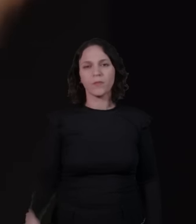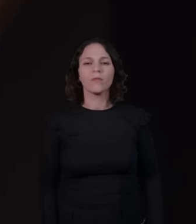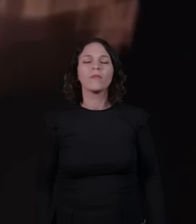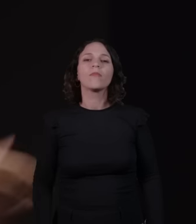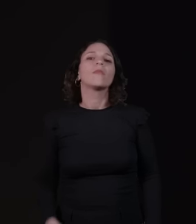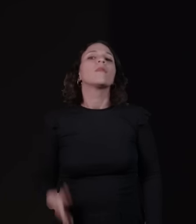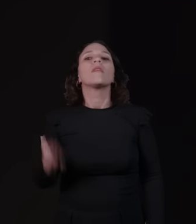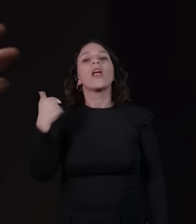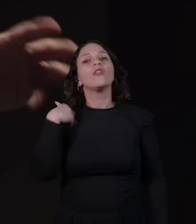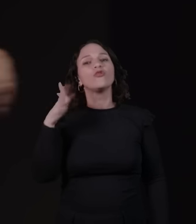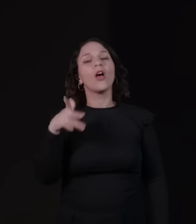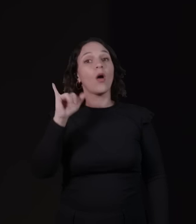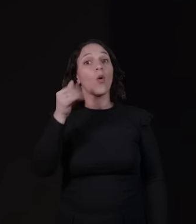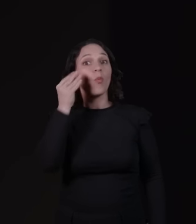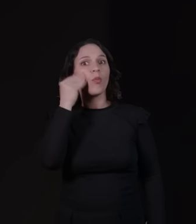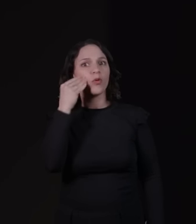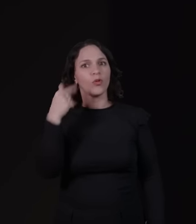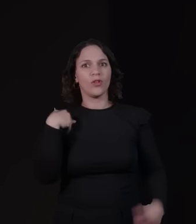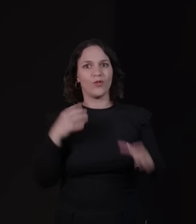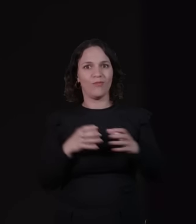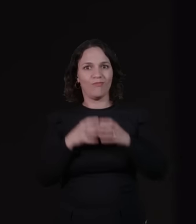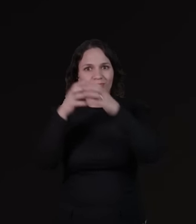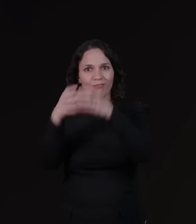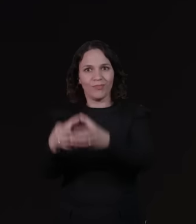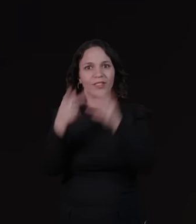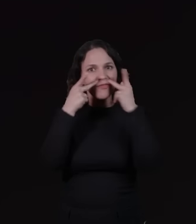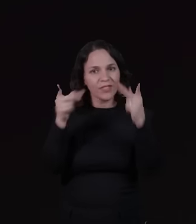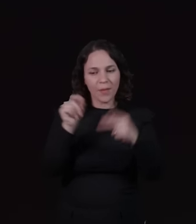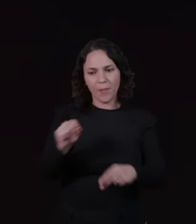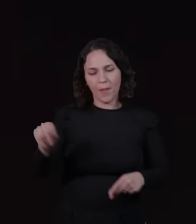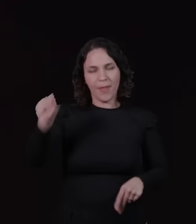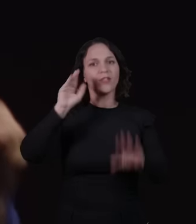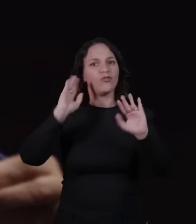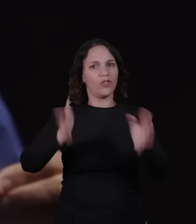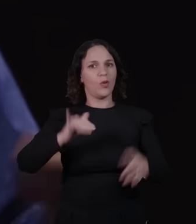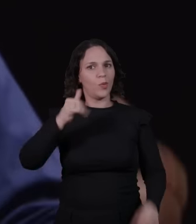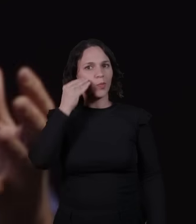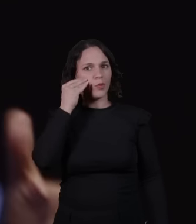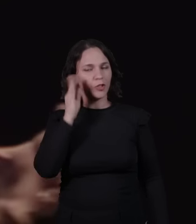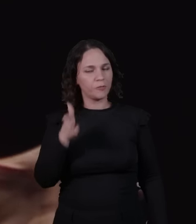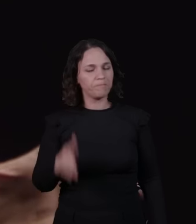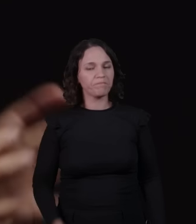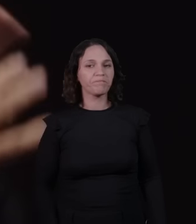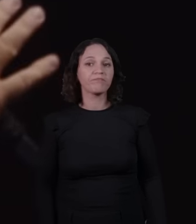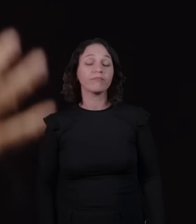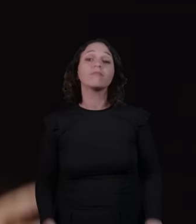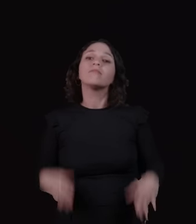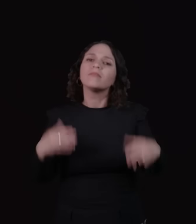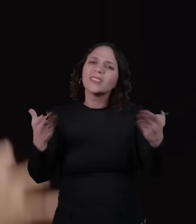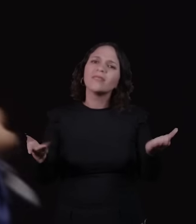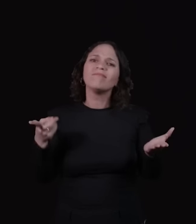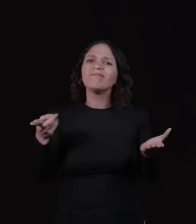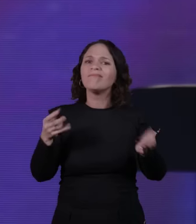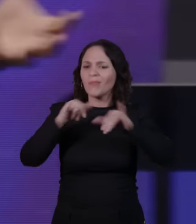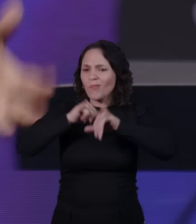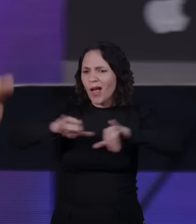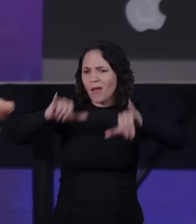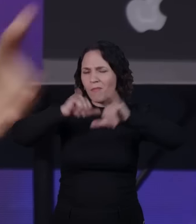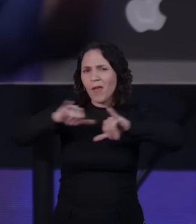de ir com uma caravana visitar todos aqueles lugares. Agora, ainda que aquela mensagem seja uma mensagem